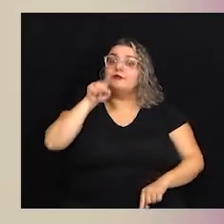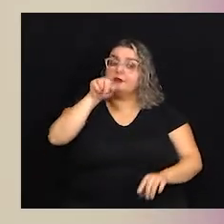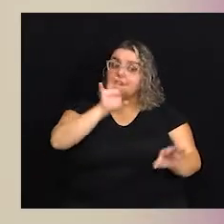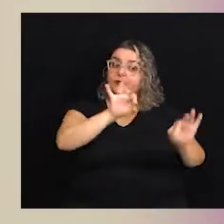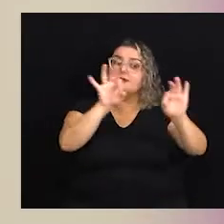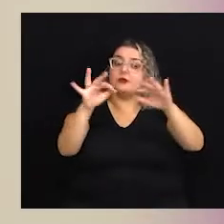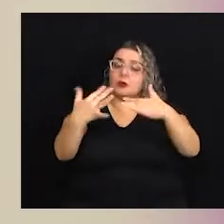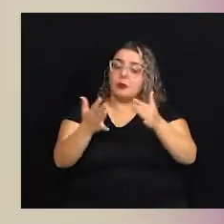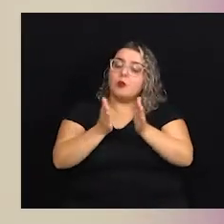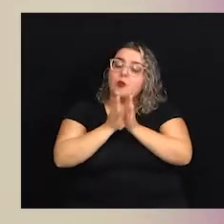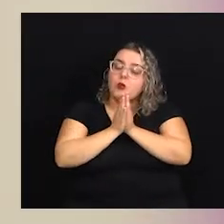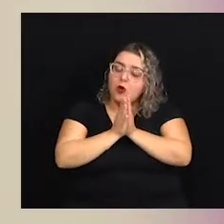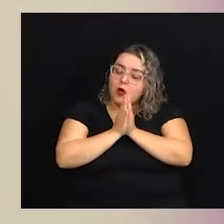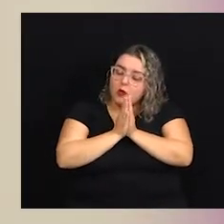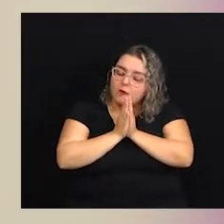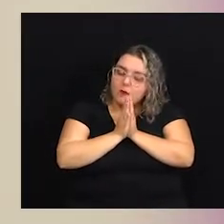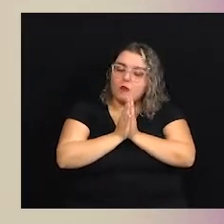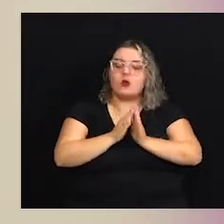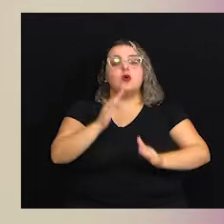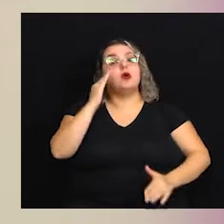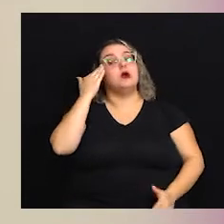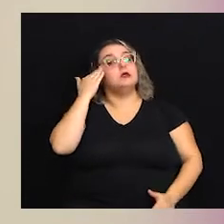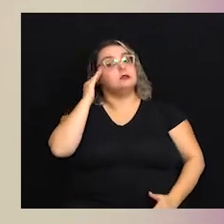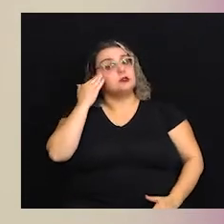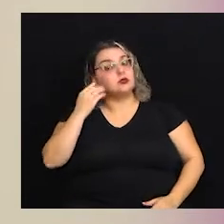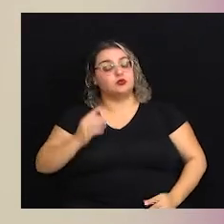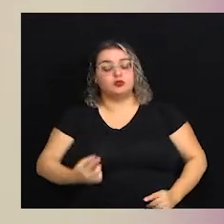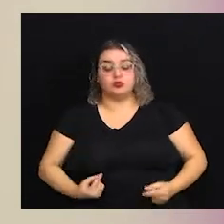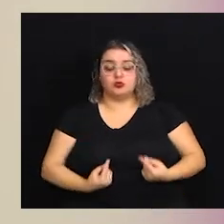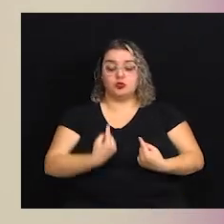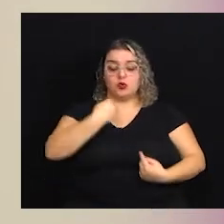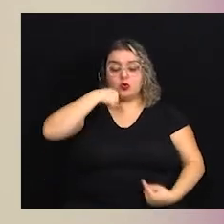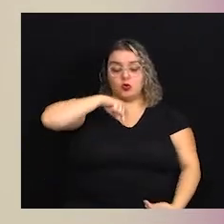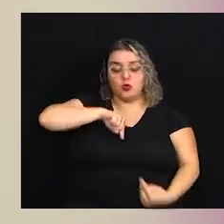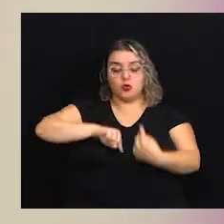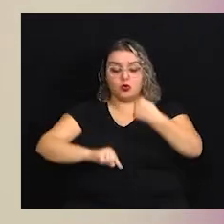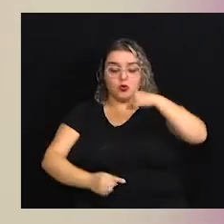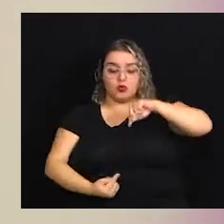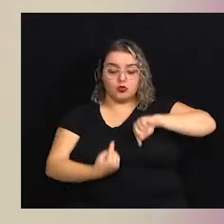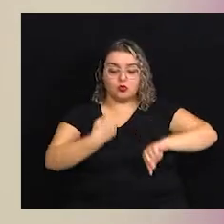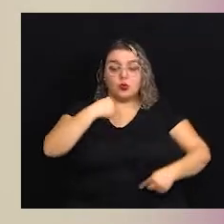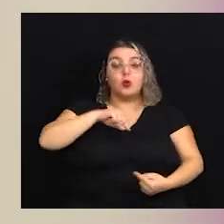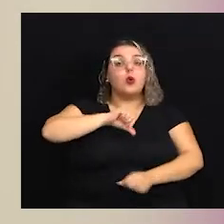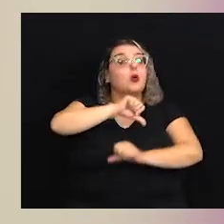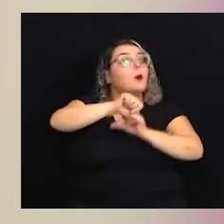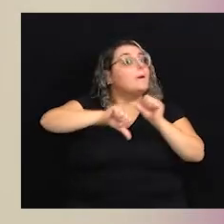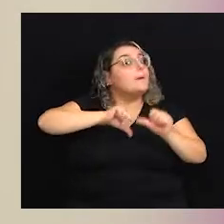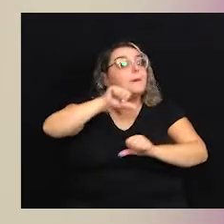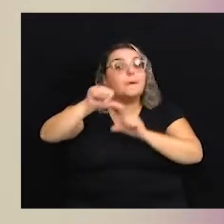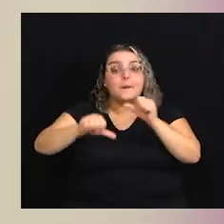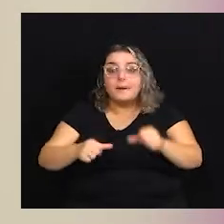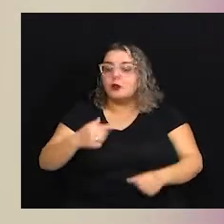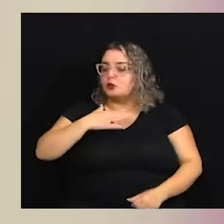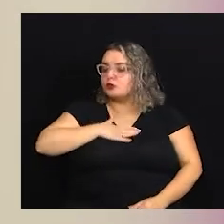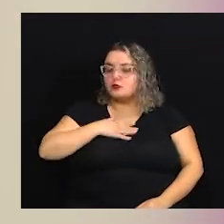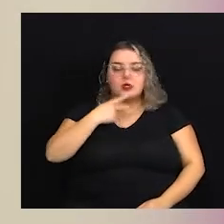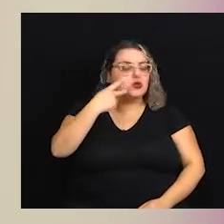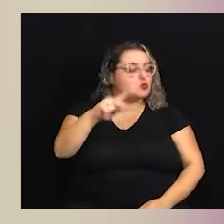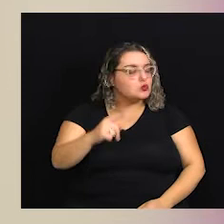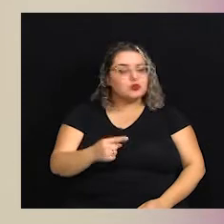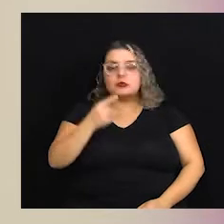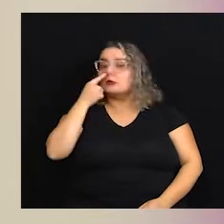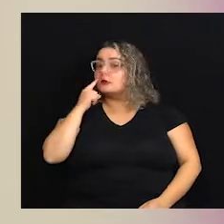está nos assistindo, tem que entender que o nosso metabolismo muda, o meu, o seu, da Vivi, e o que nós temos que